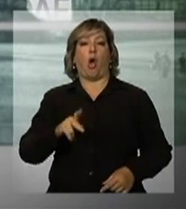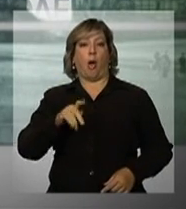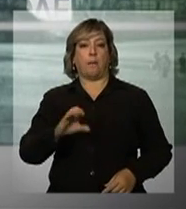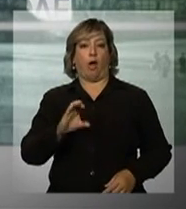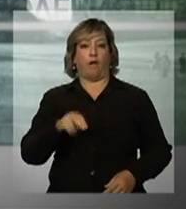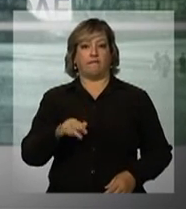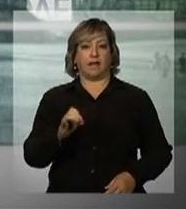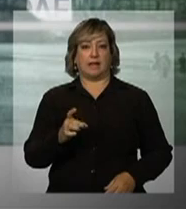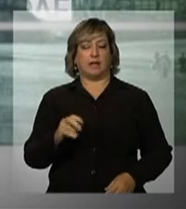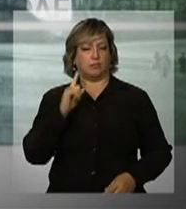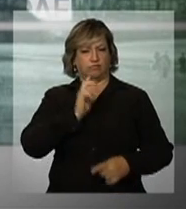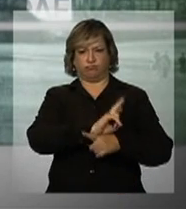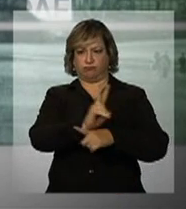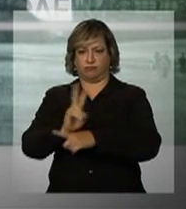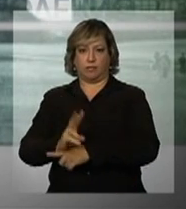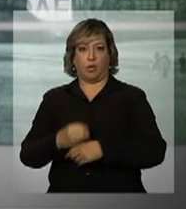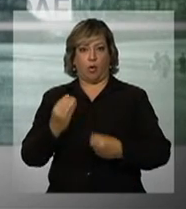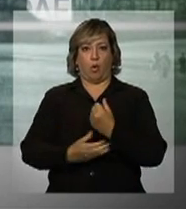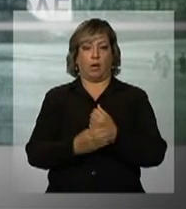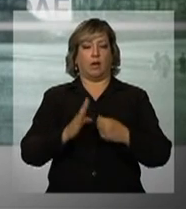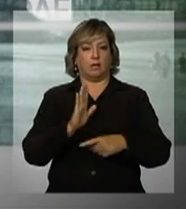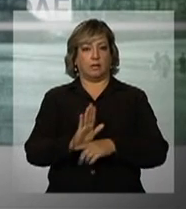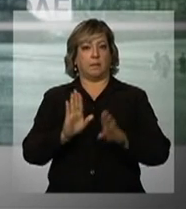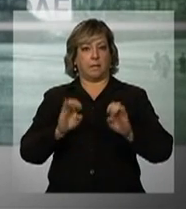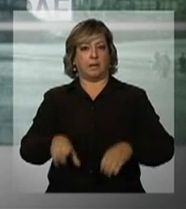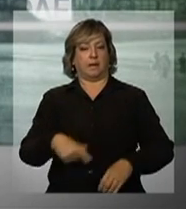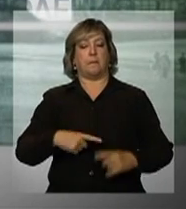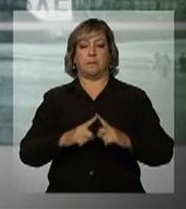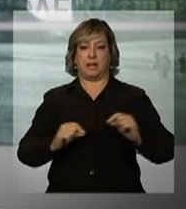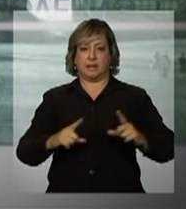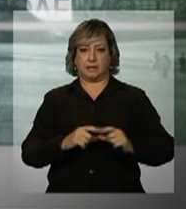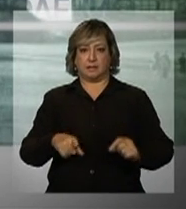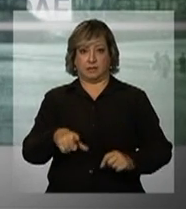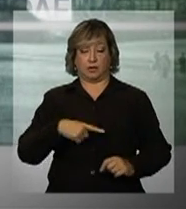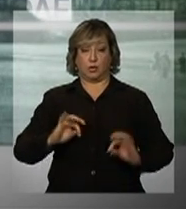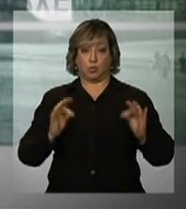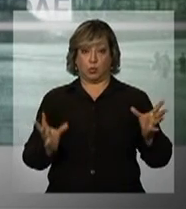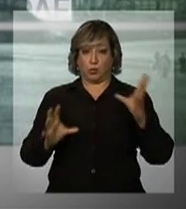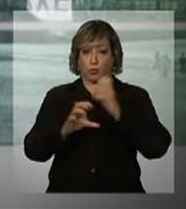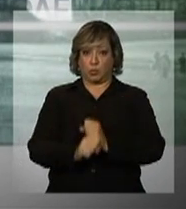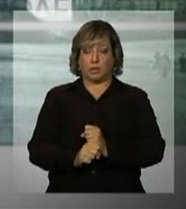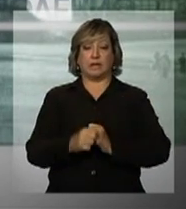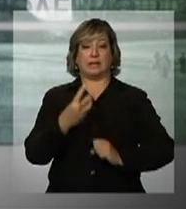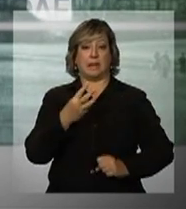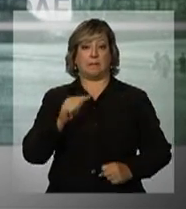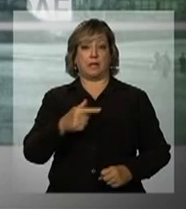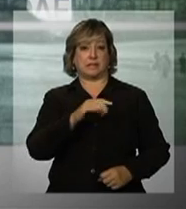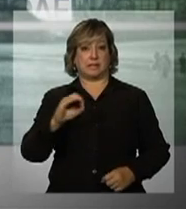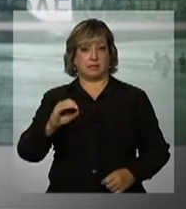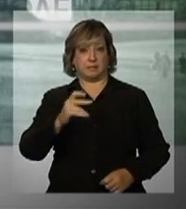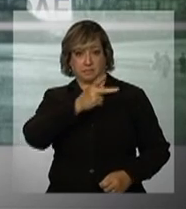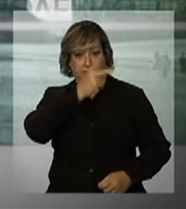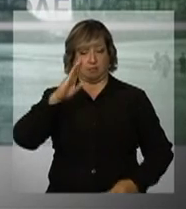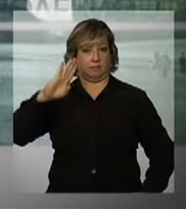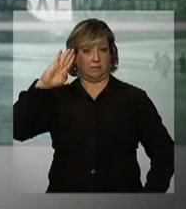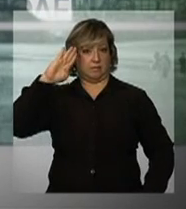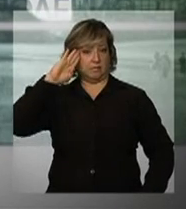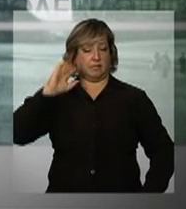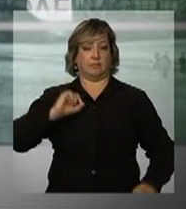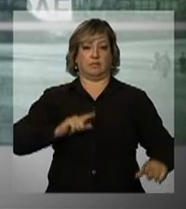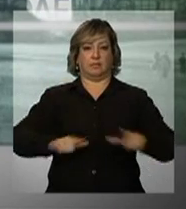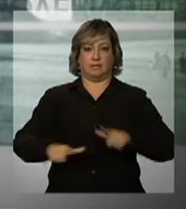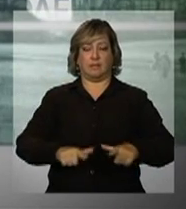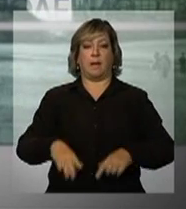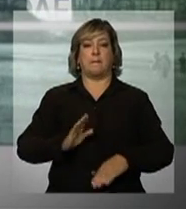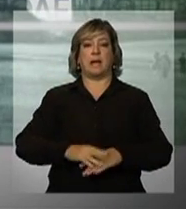a segurança durante a abertura da Copa das Confederações em Brasília. No total, serão 3.700 militares, mais